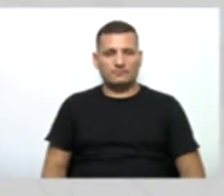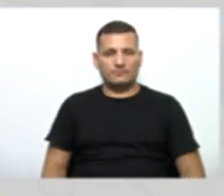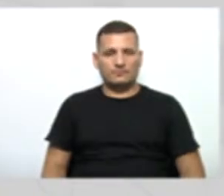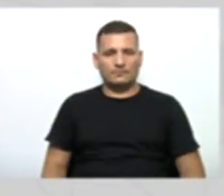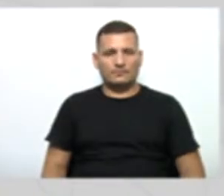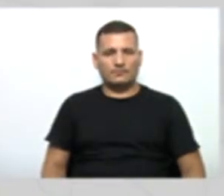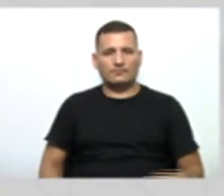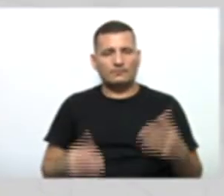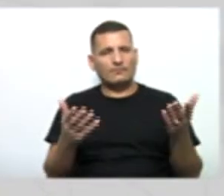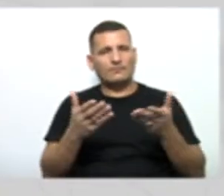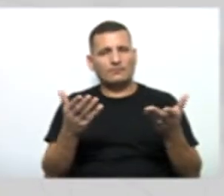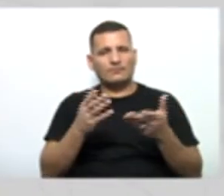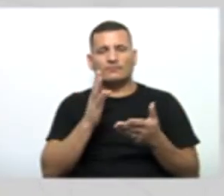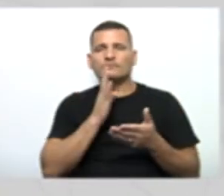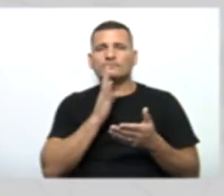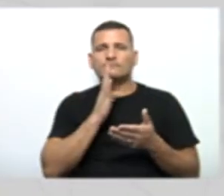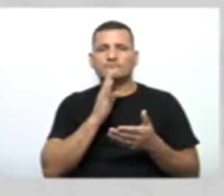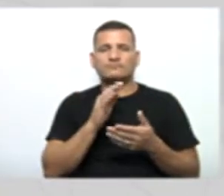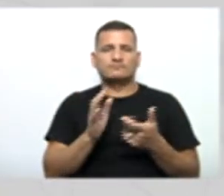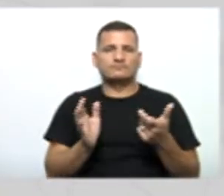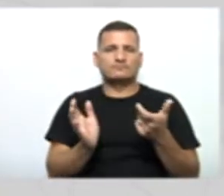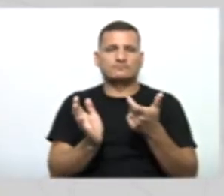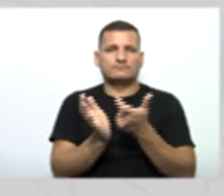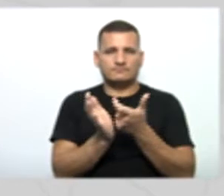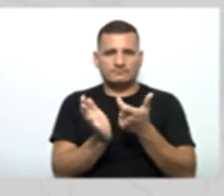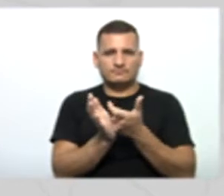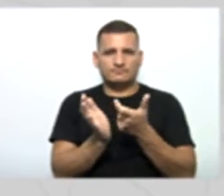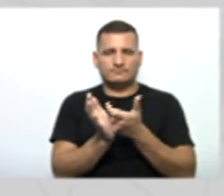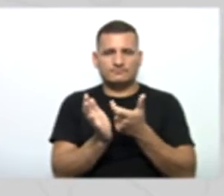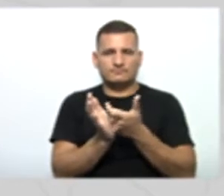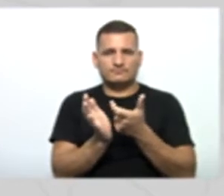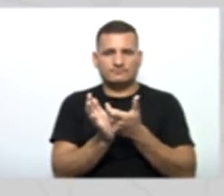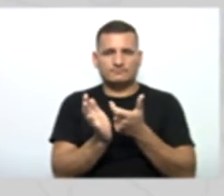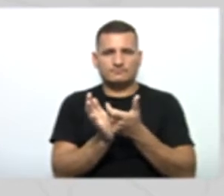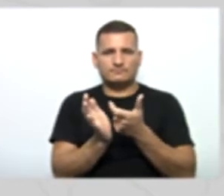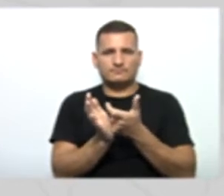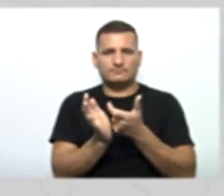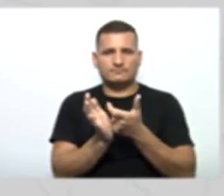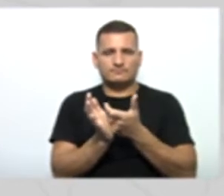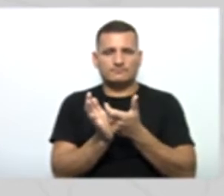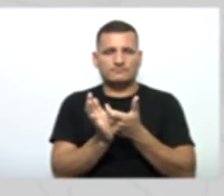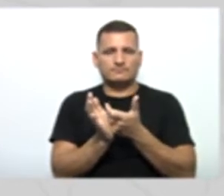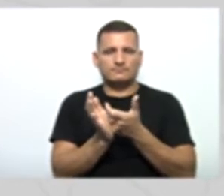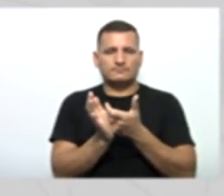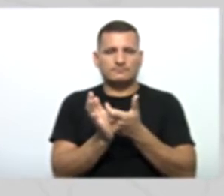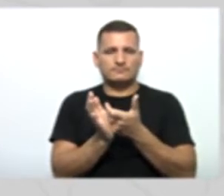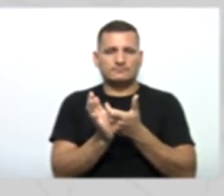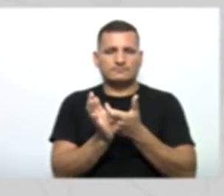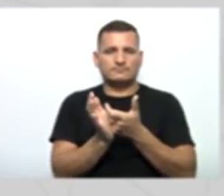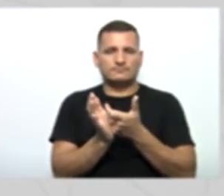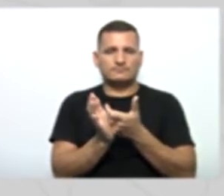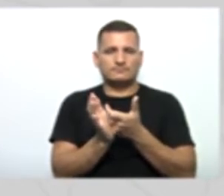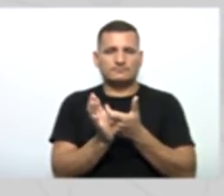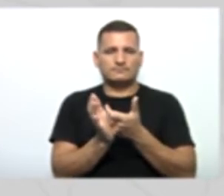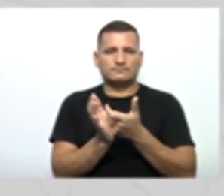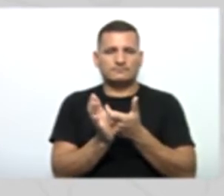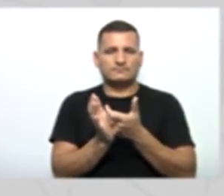conhecer agora sobre as classes, pessoal. Ó, o professor Marlon aqui vai ler para vocês, vamos